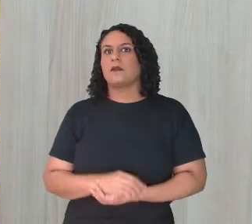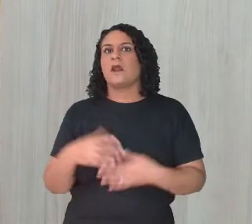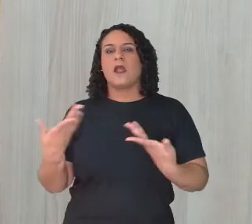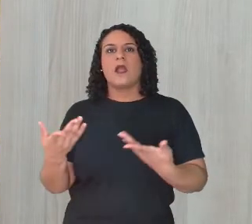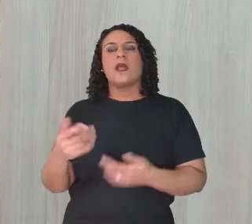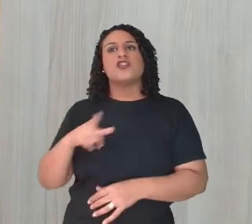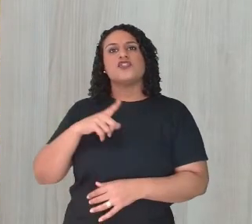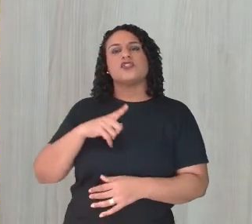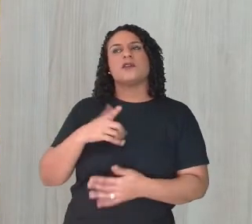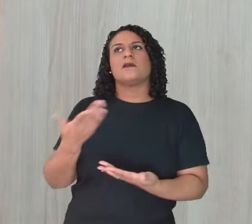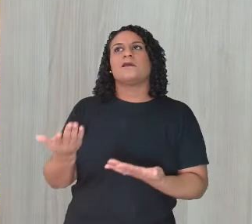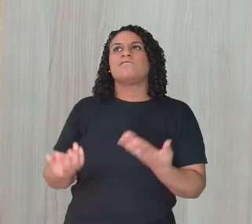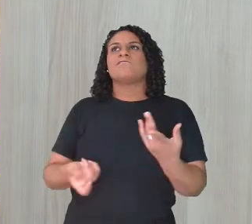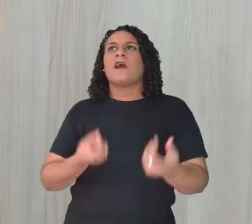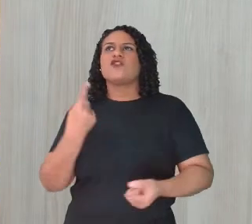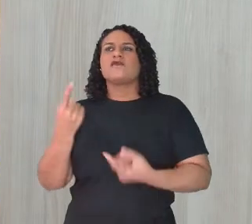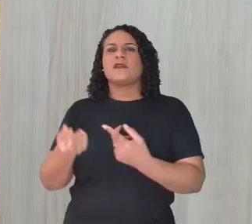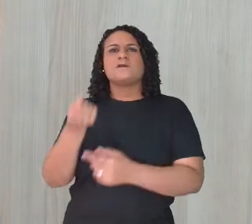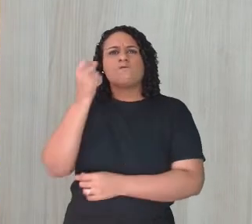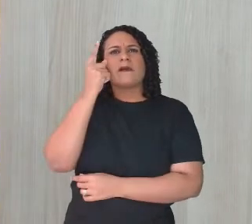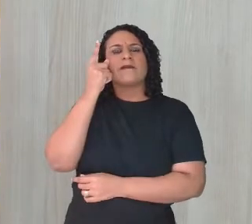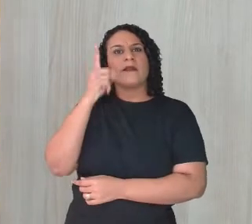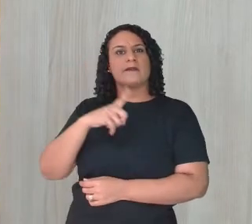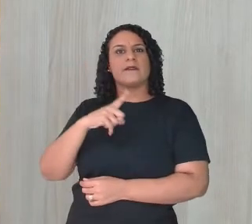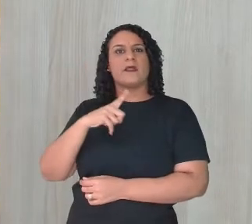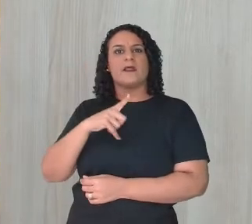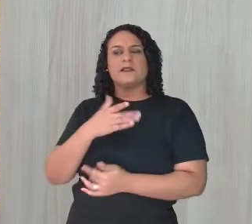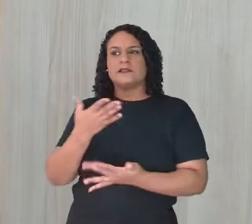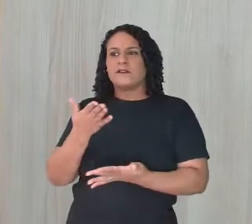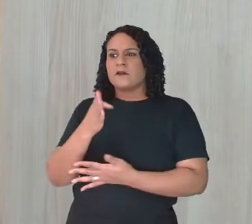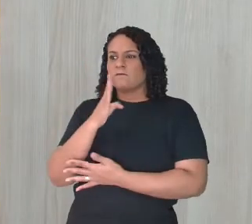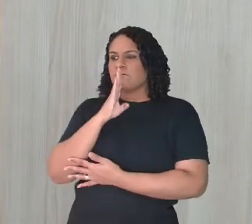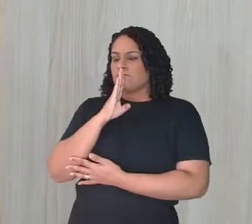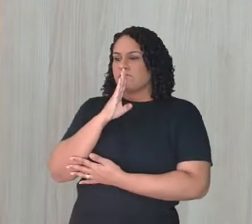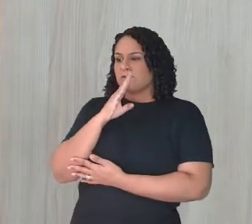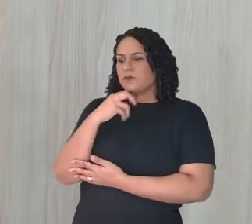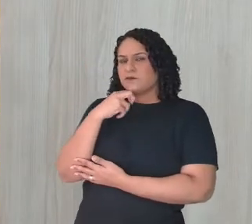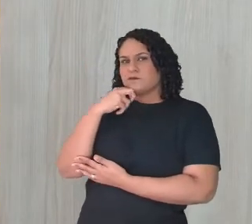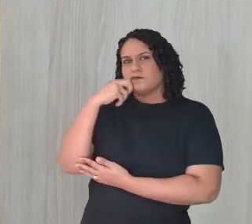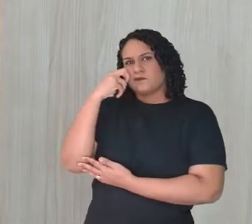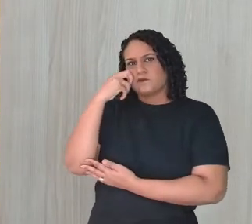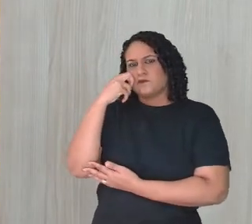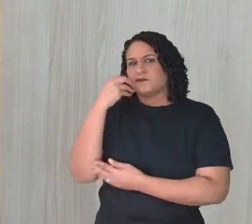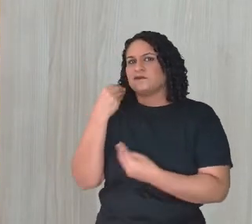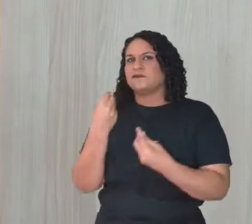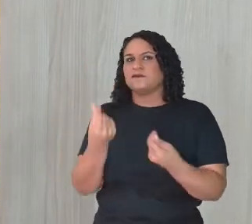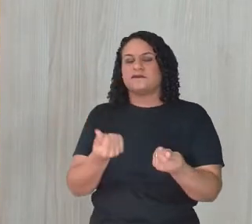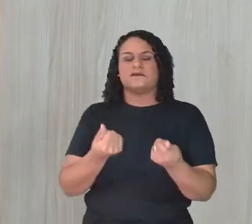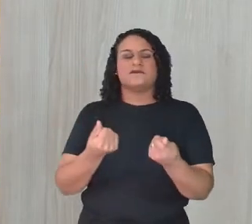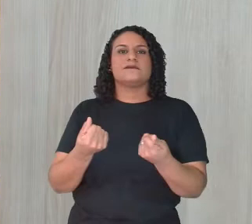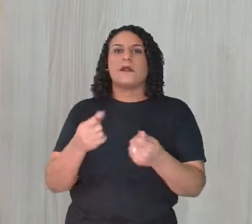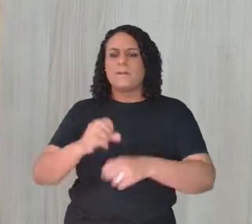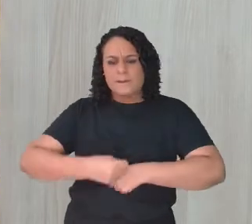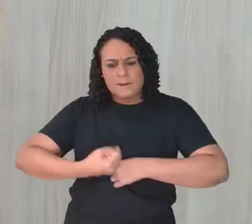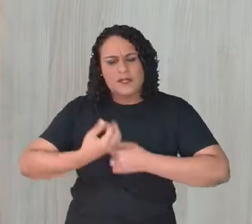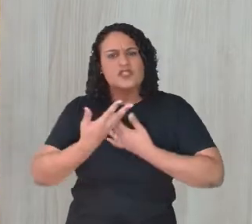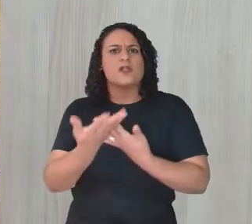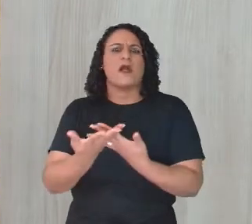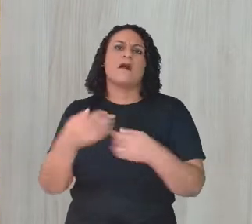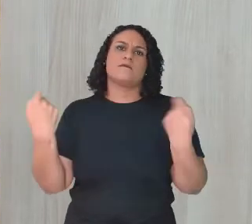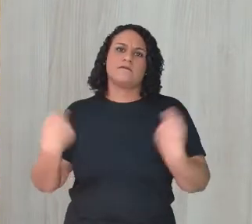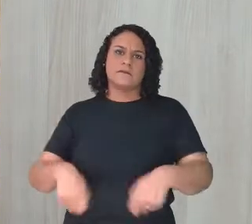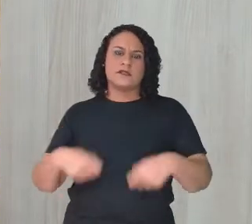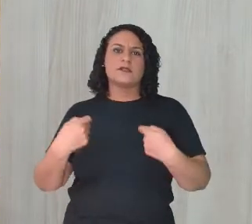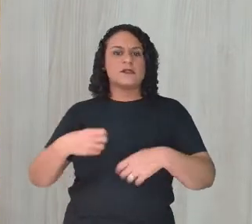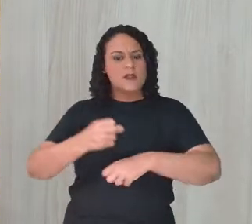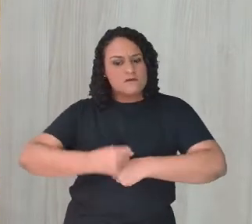o que a gente pensa. E aí, a gente acaba preso sempre no mesmo raciocínio, porque está dentro da nossa cabeça, né? Quando a gente joga